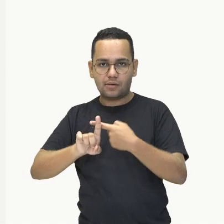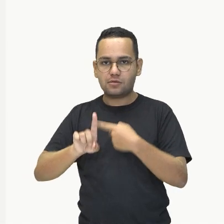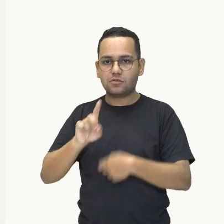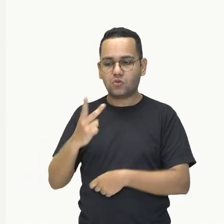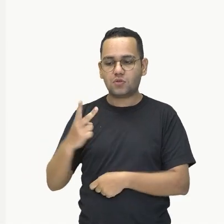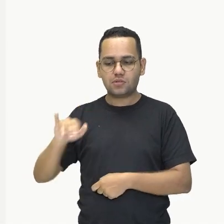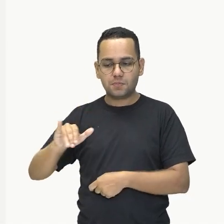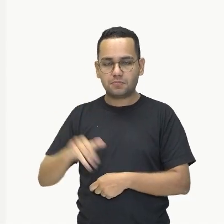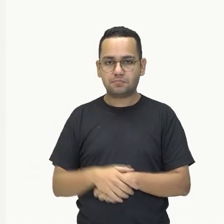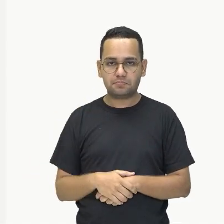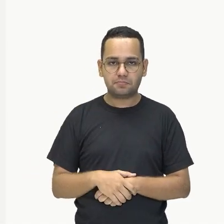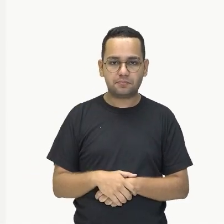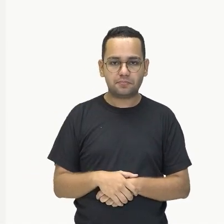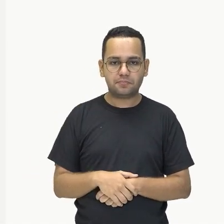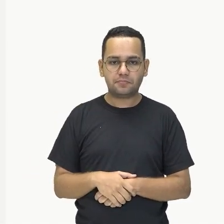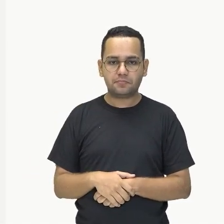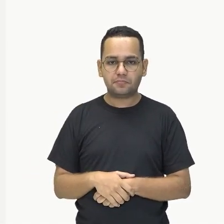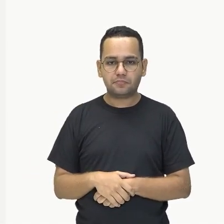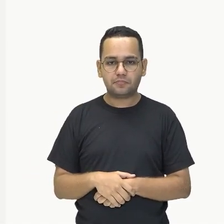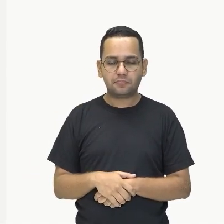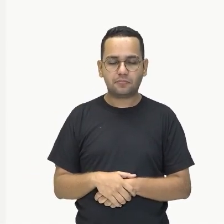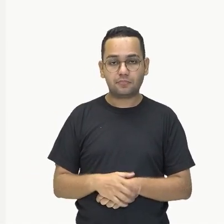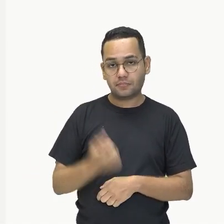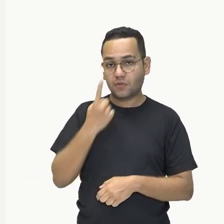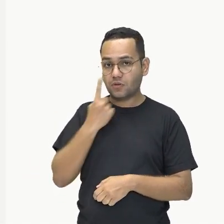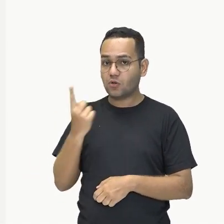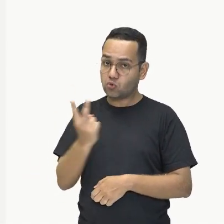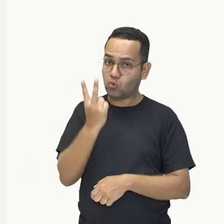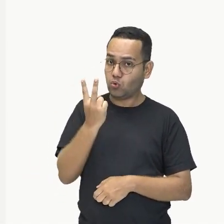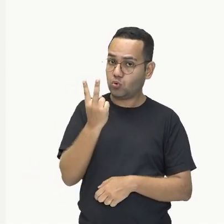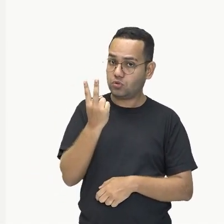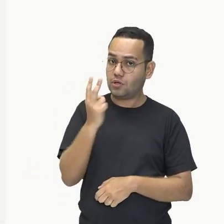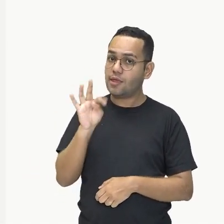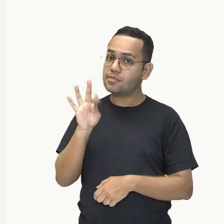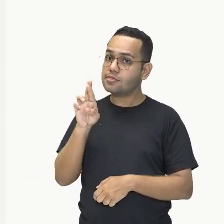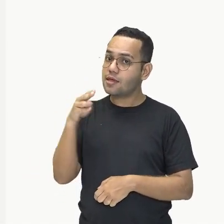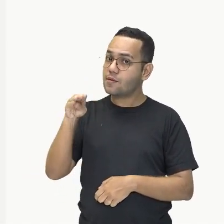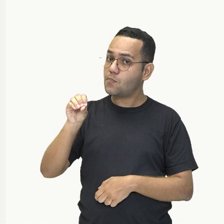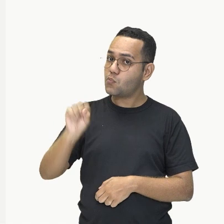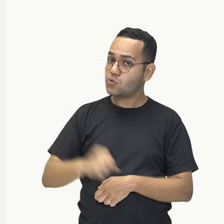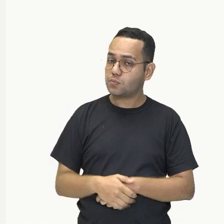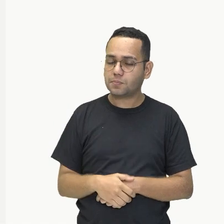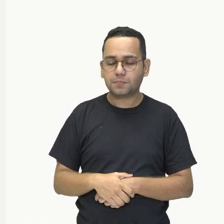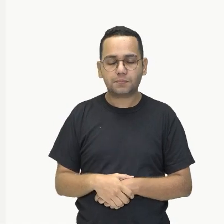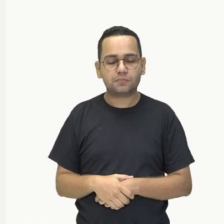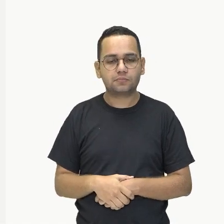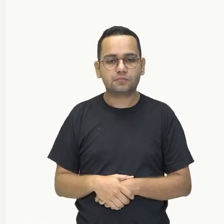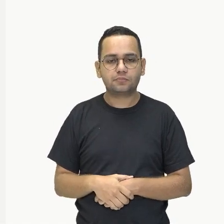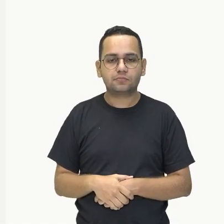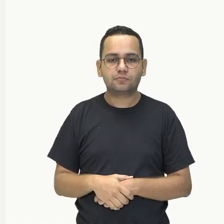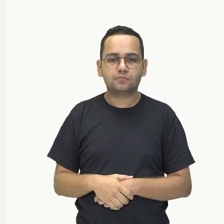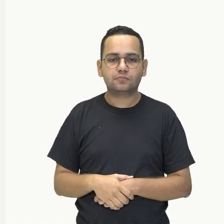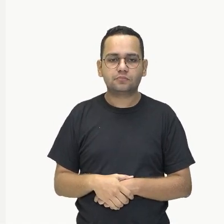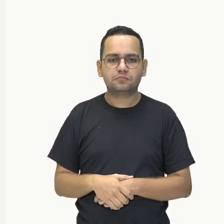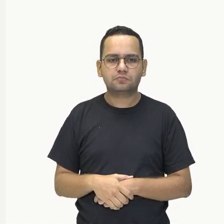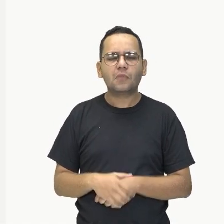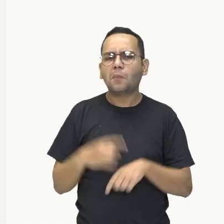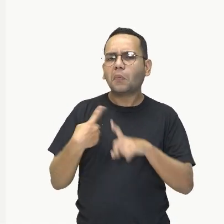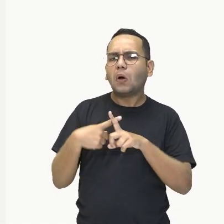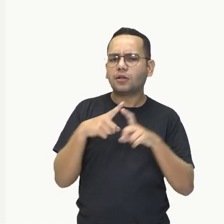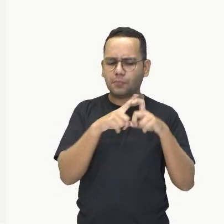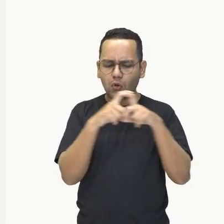2y. Tá? Lembrando aqui, ó, é um polinômio reduzido. Como assim,